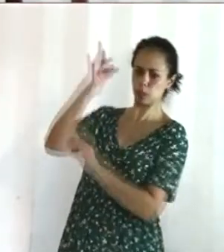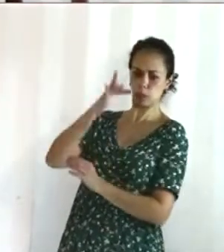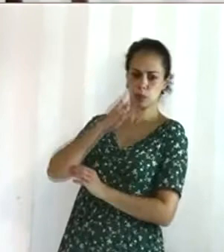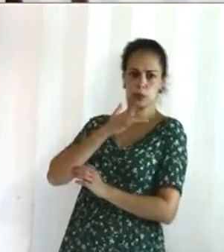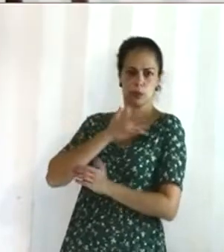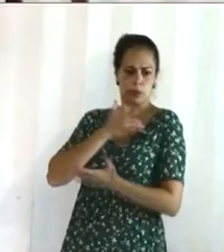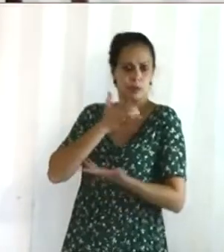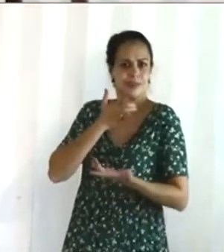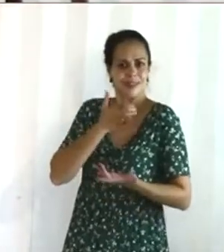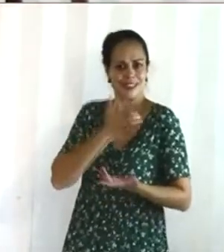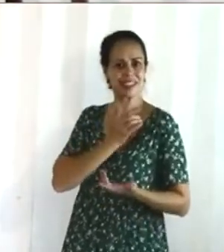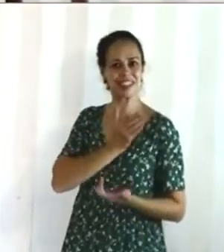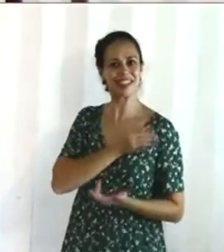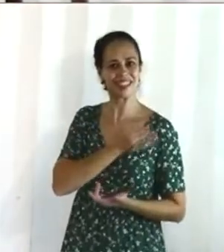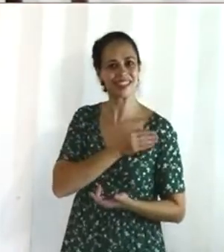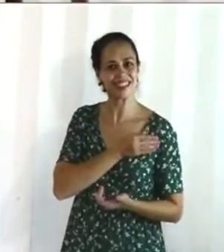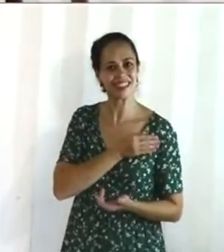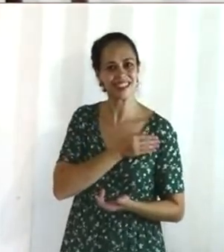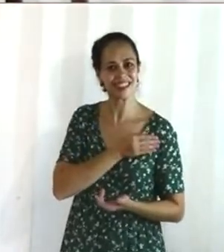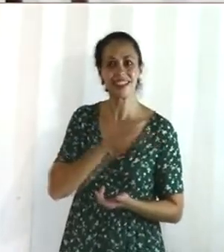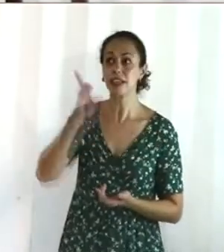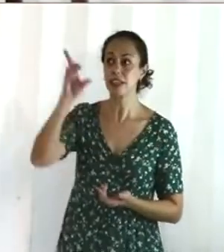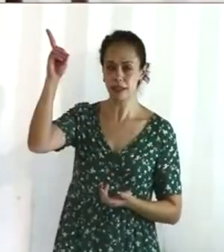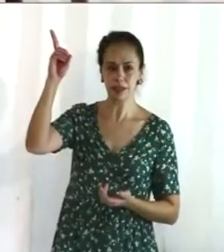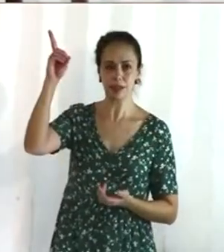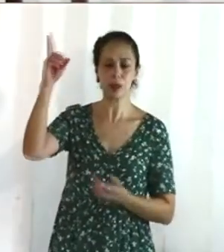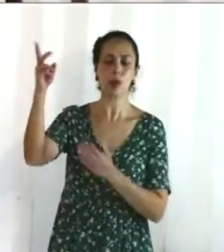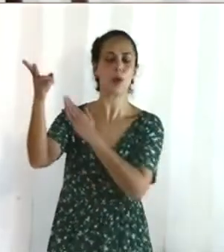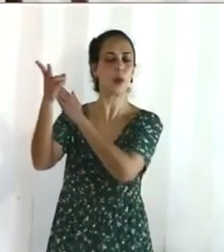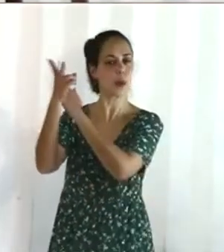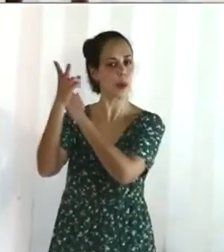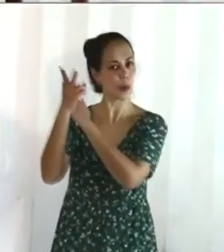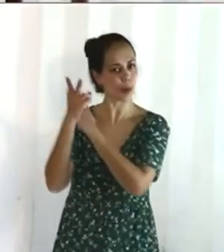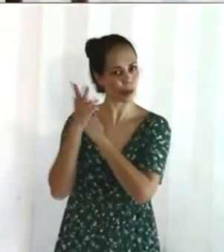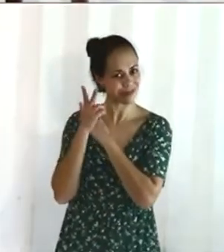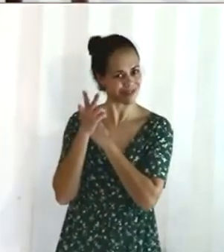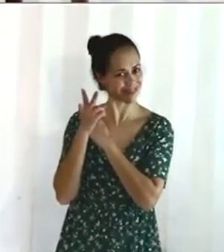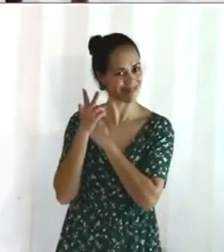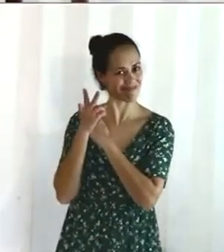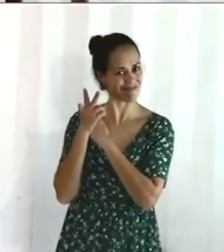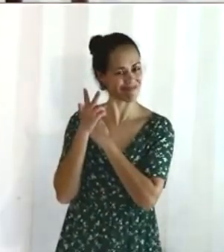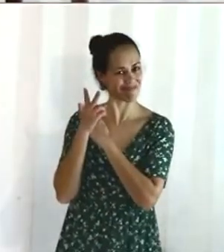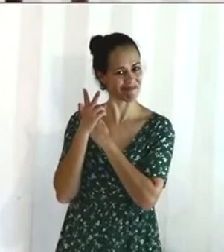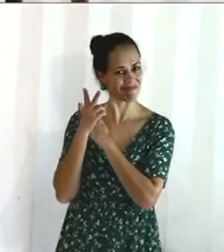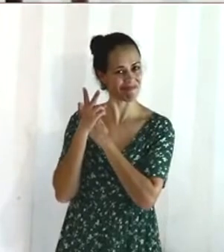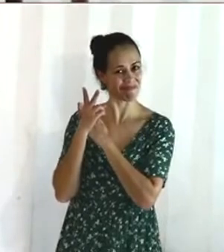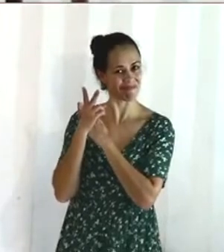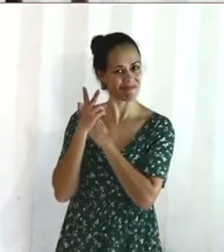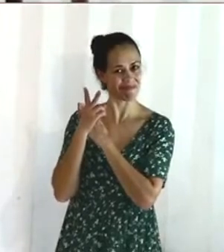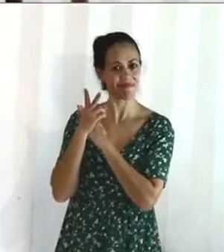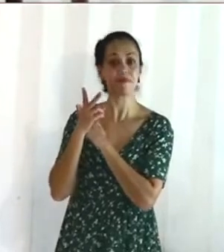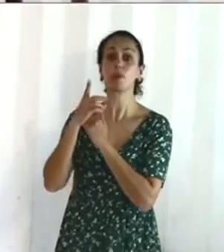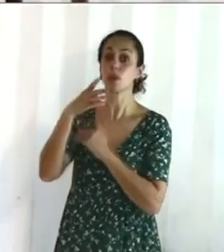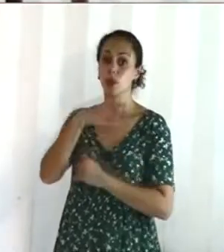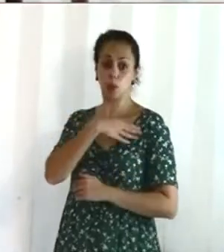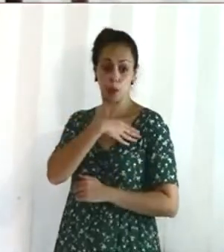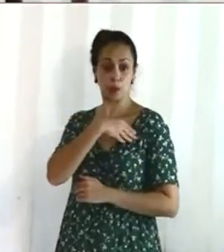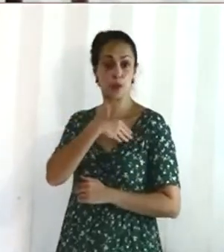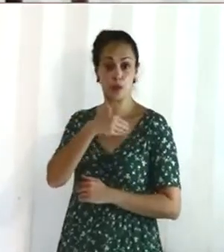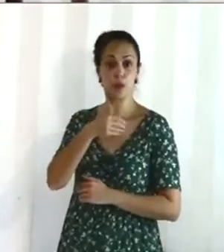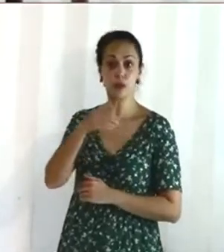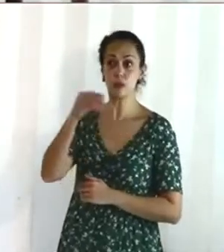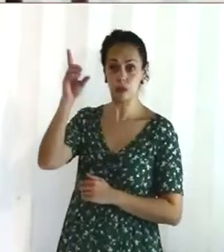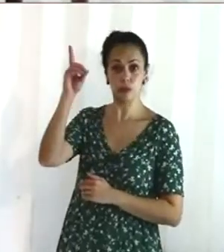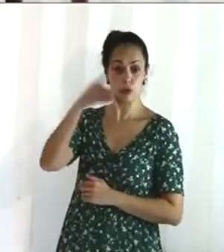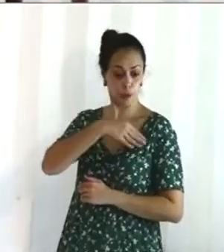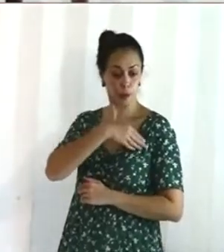Deus sendo o provedor e o sustentador de todas as coisas, o Filho, o mediador da aliança,